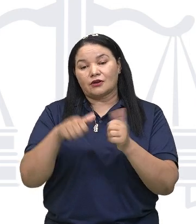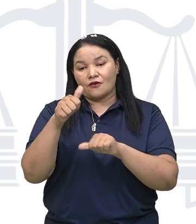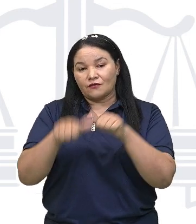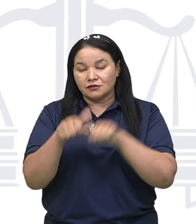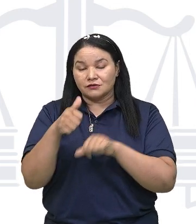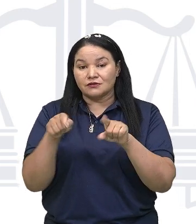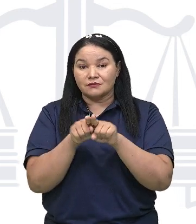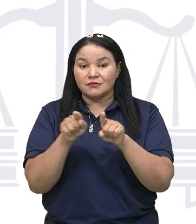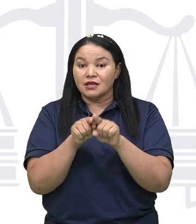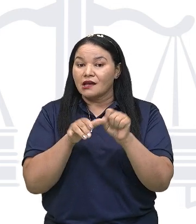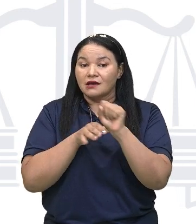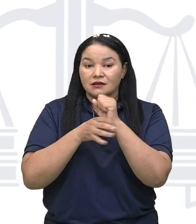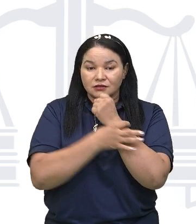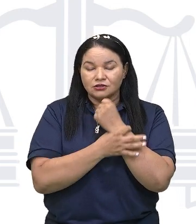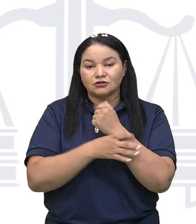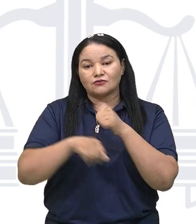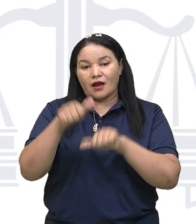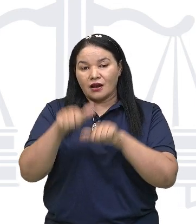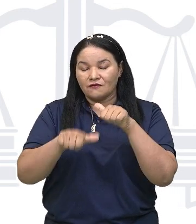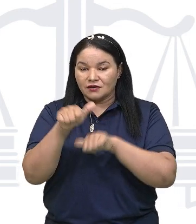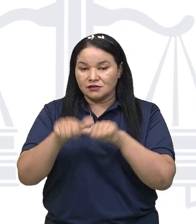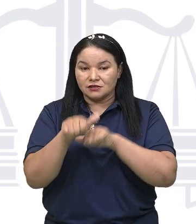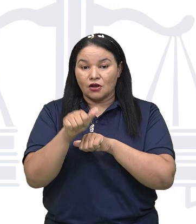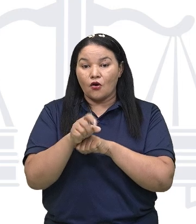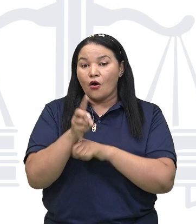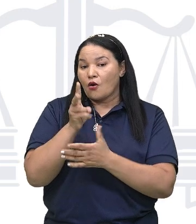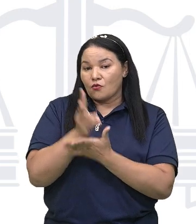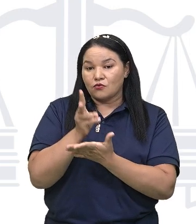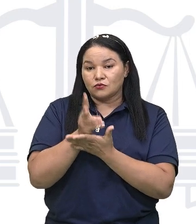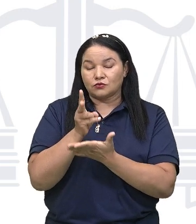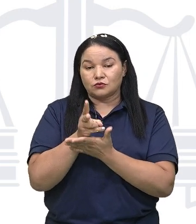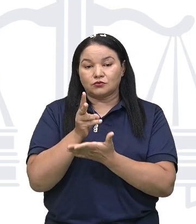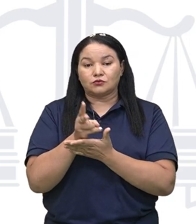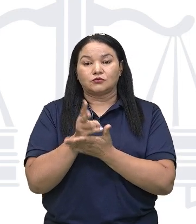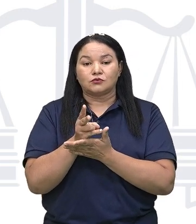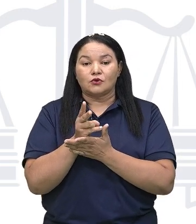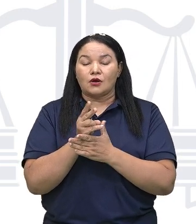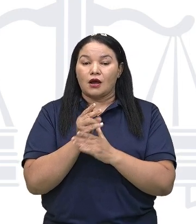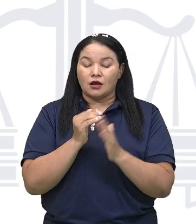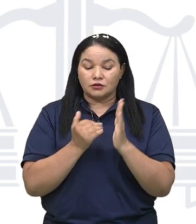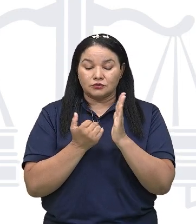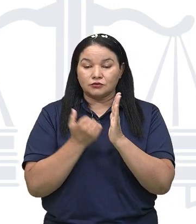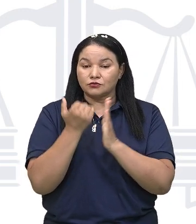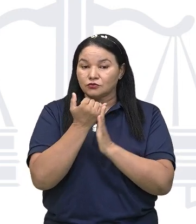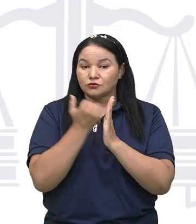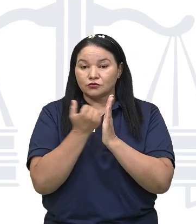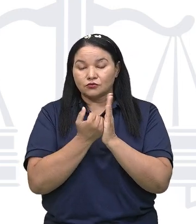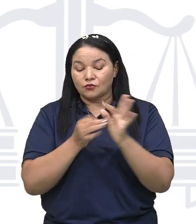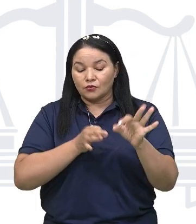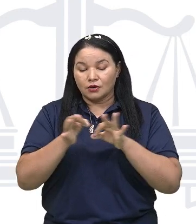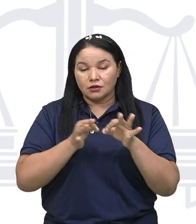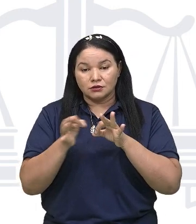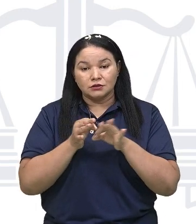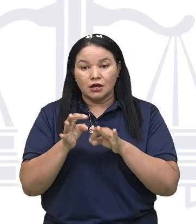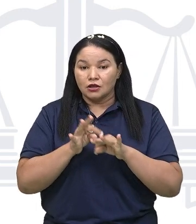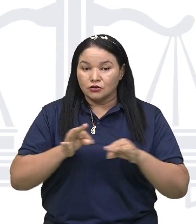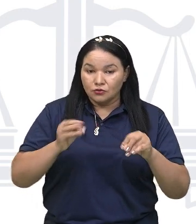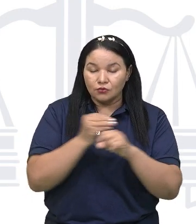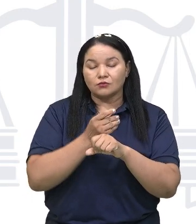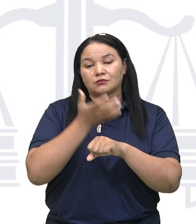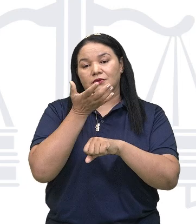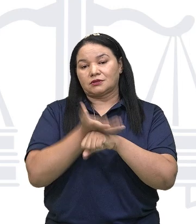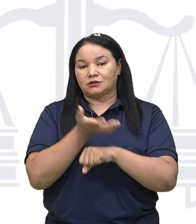garantindo também que essa avaliação continue de forma equilibrada ao longo de todo o componente curricular. Então, é bem organizado, tudo